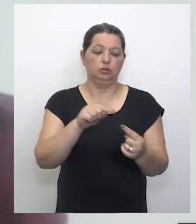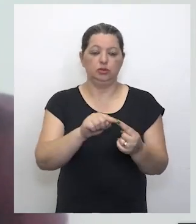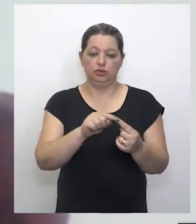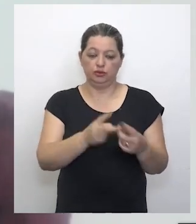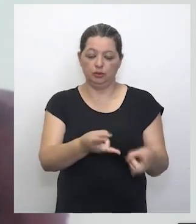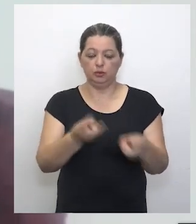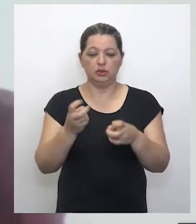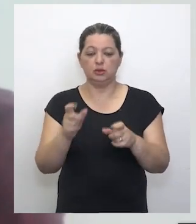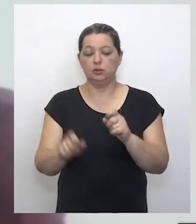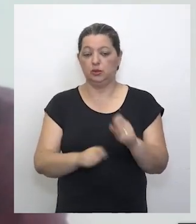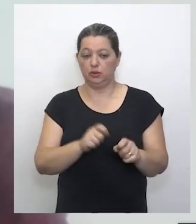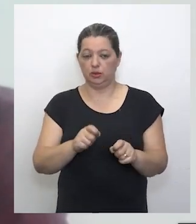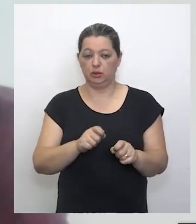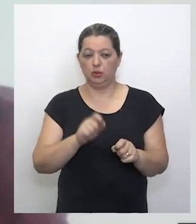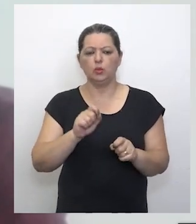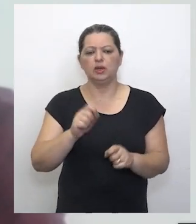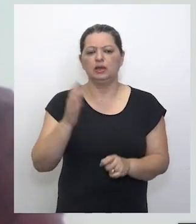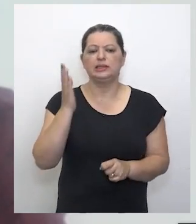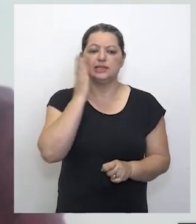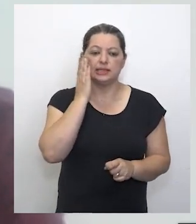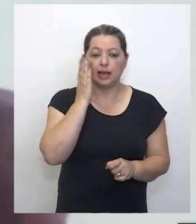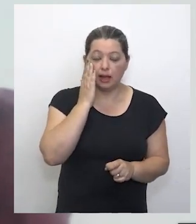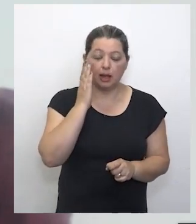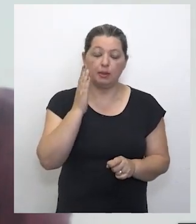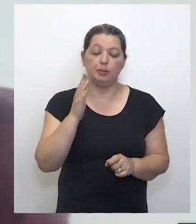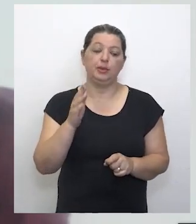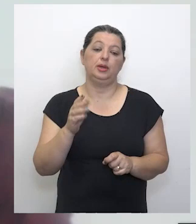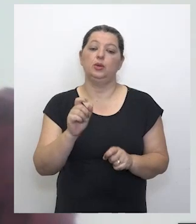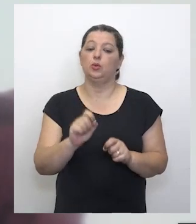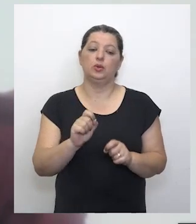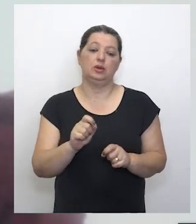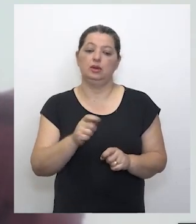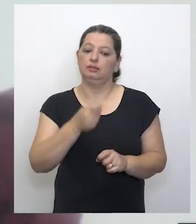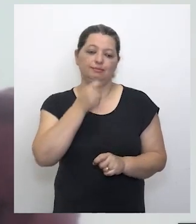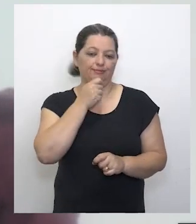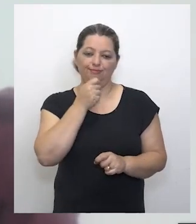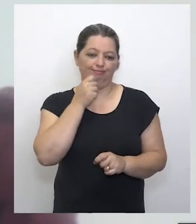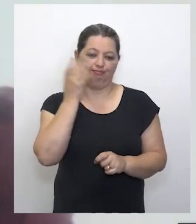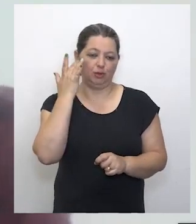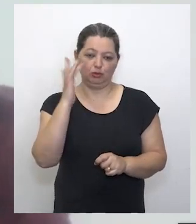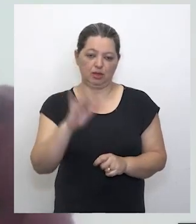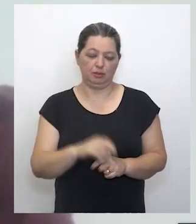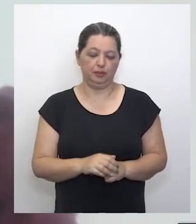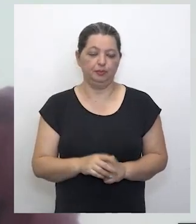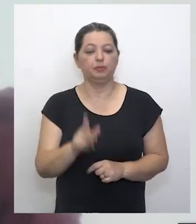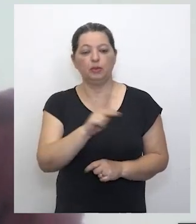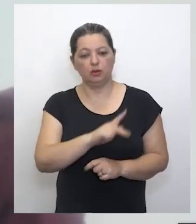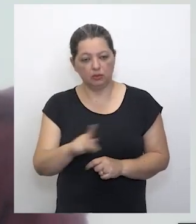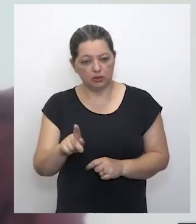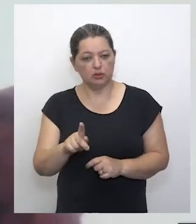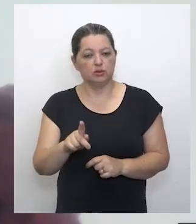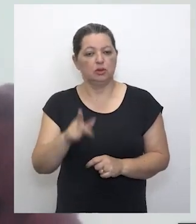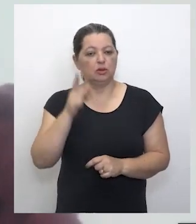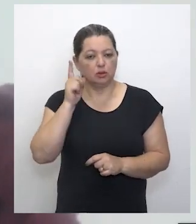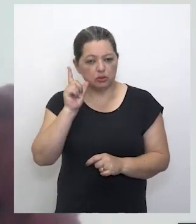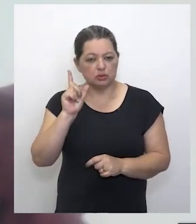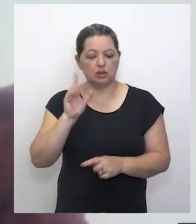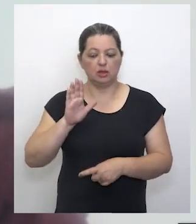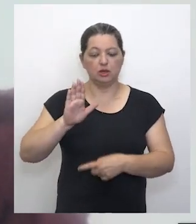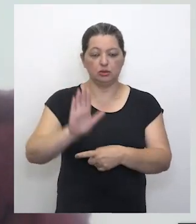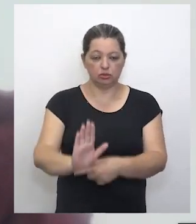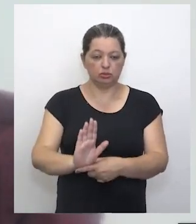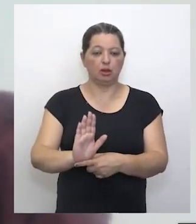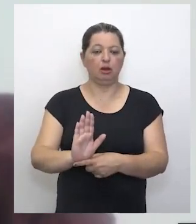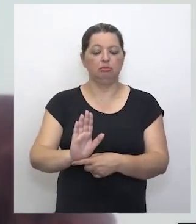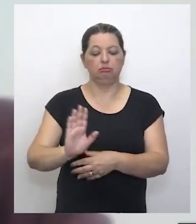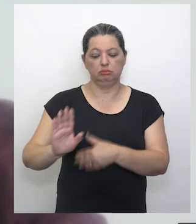identificar o que ela sabe e o que ela não sabe, né? Para que o professor possa colaborar com o desenvolvimento da sua